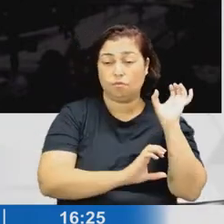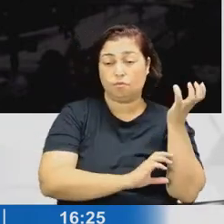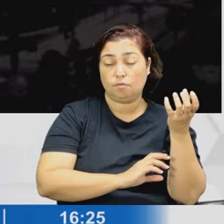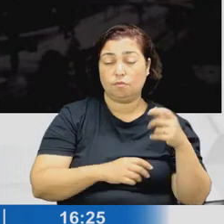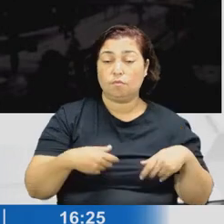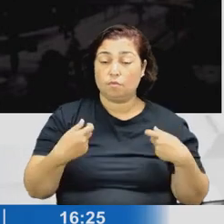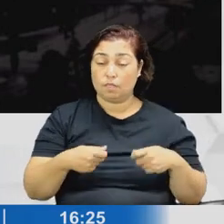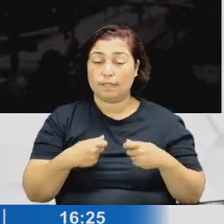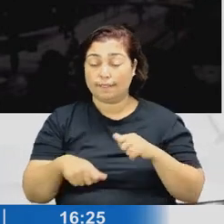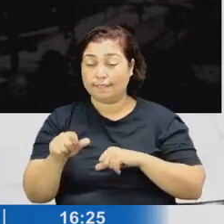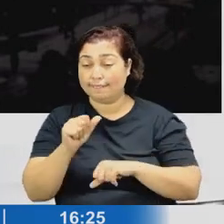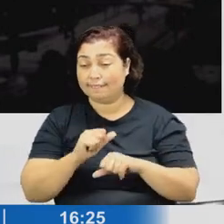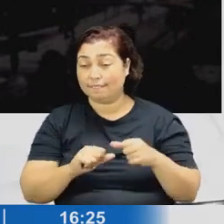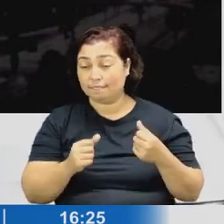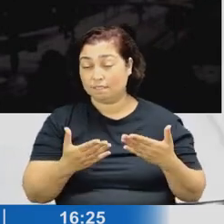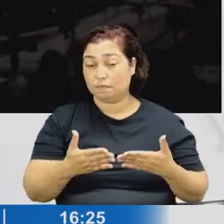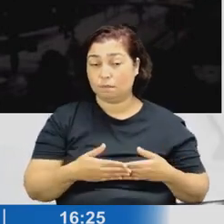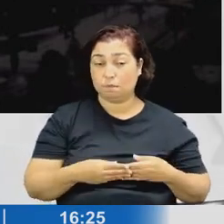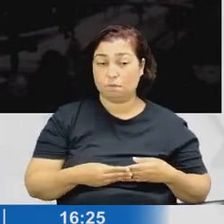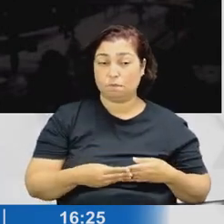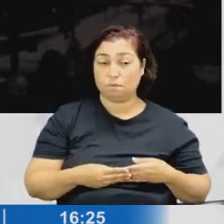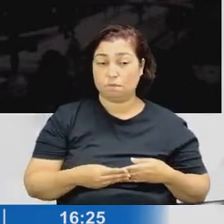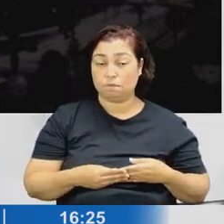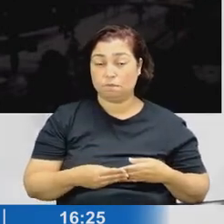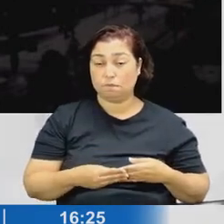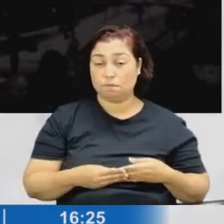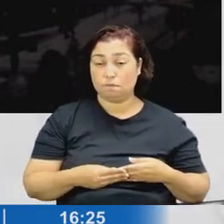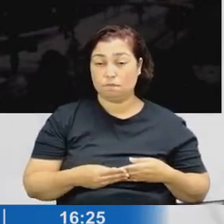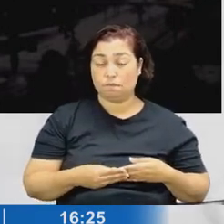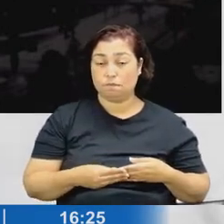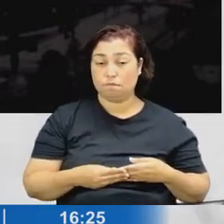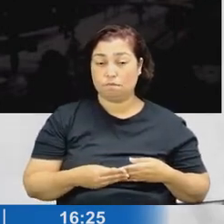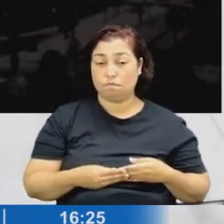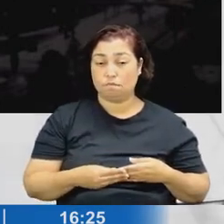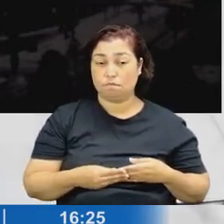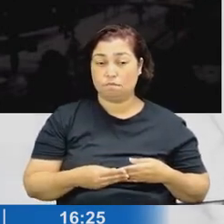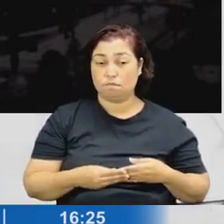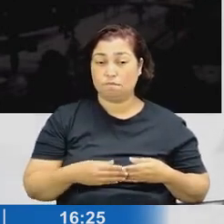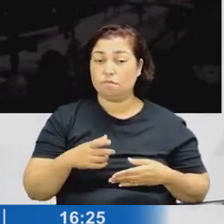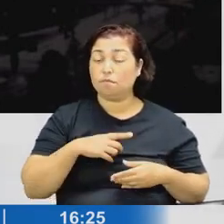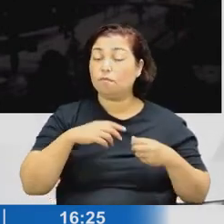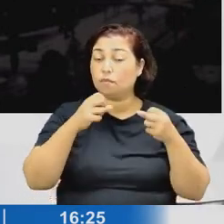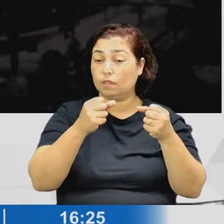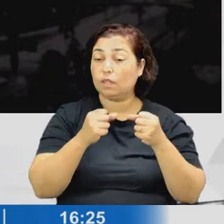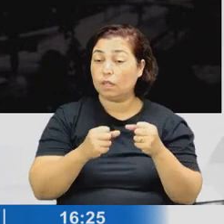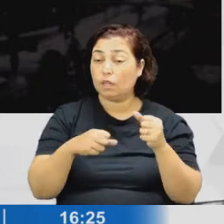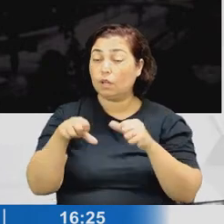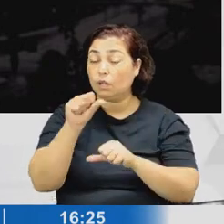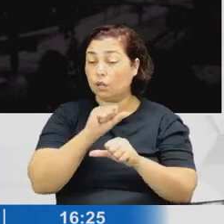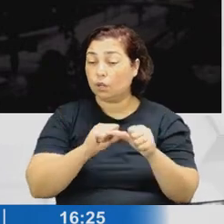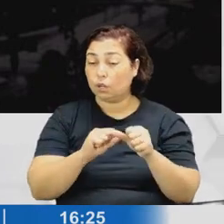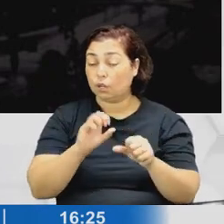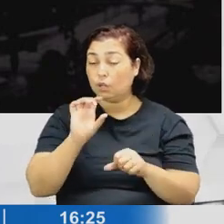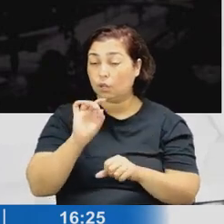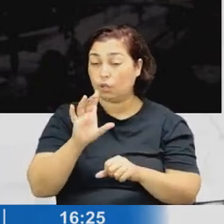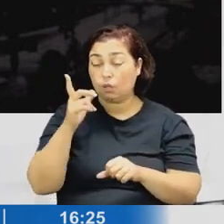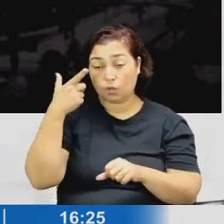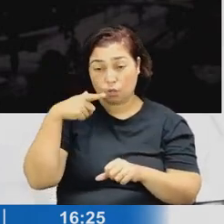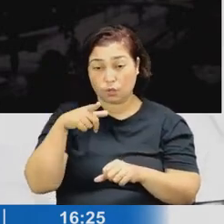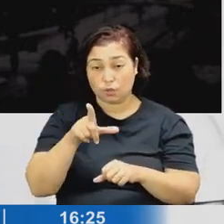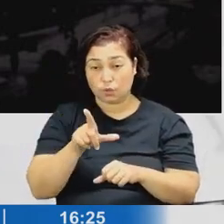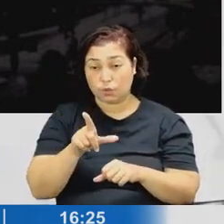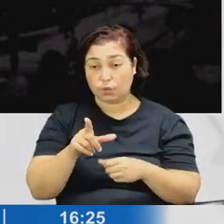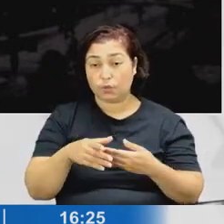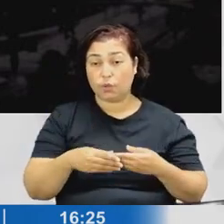Pode ser que a gente tenha que mudar lá na frente então não seja tão radical na retórica se você tem a possibilidade de mudar a gente só consegue manter a